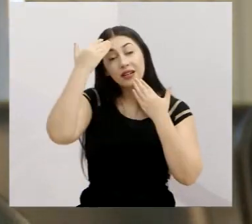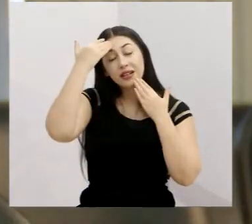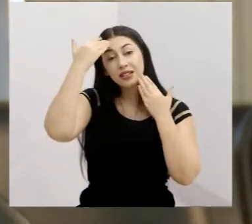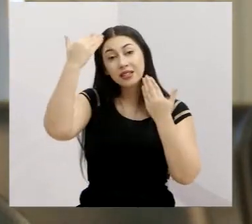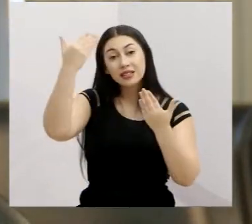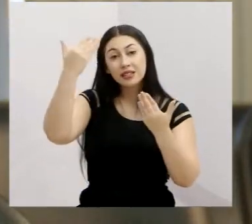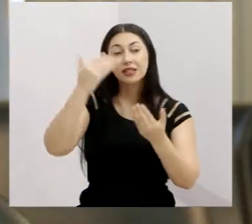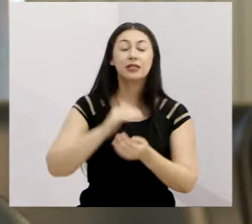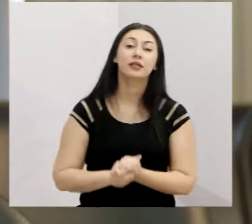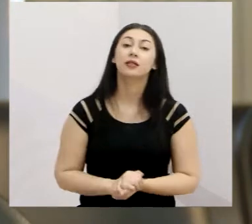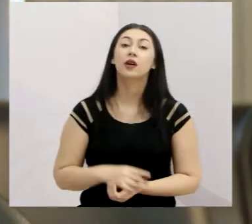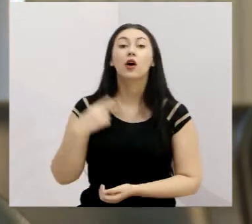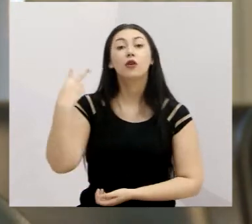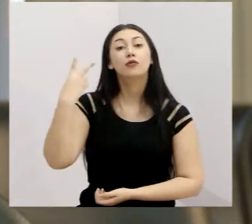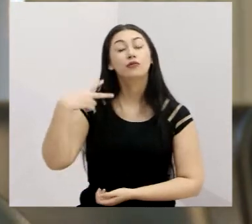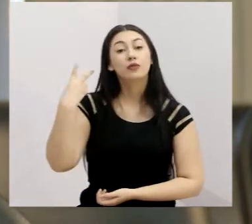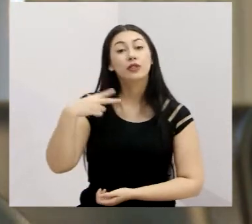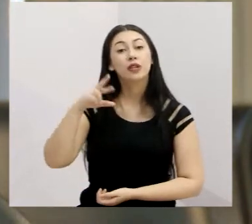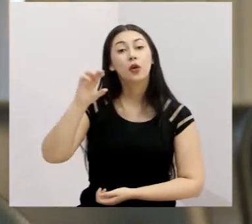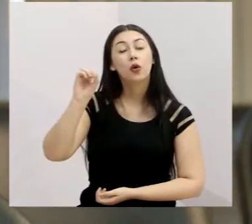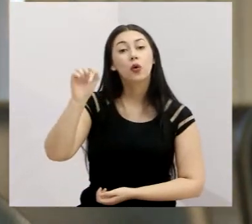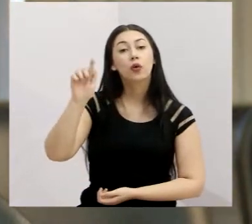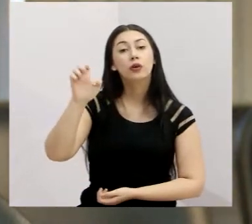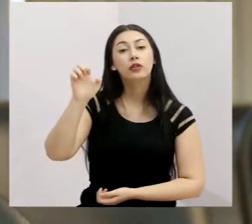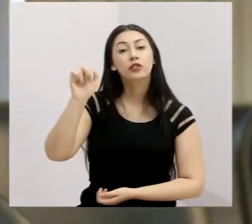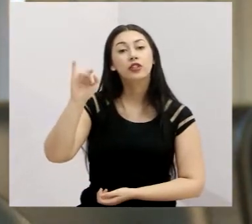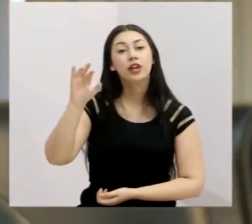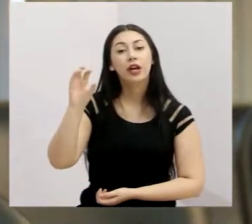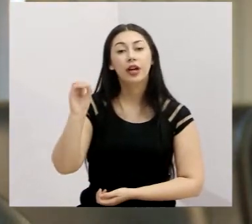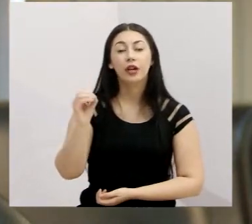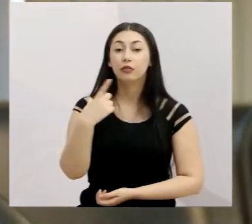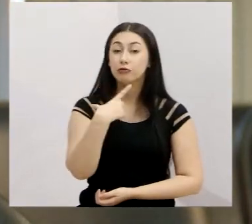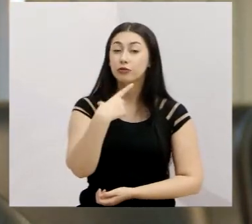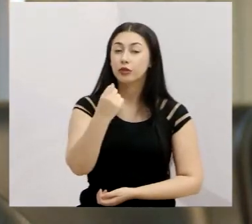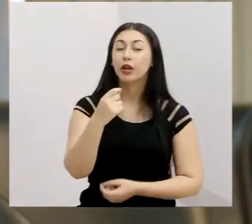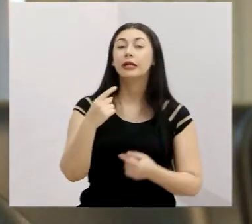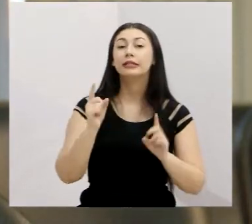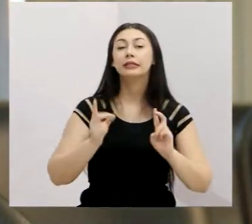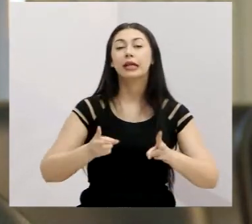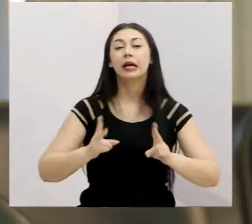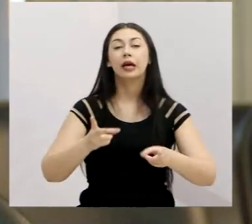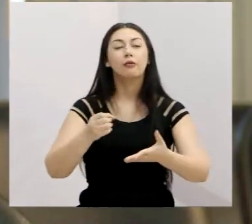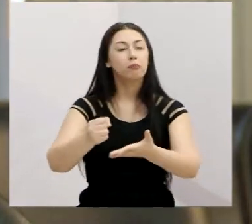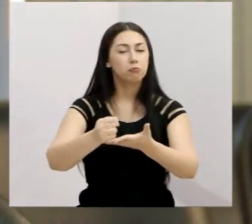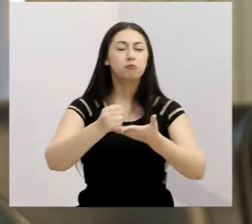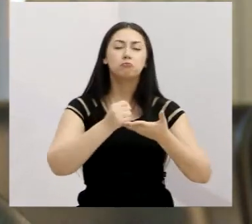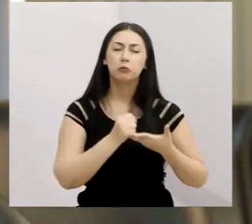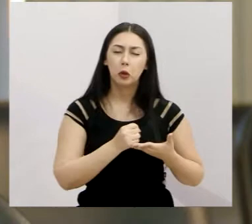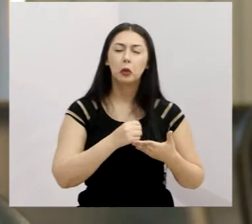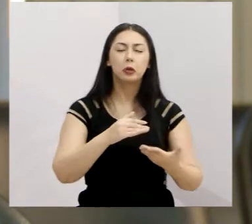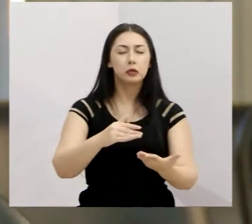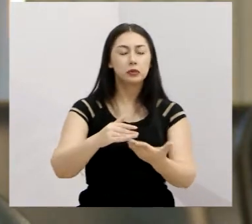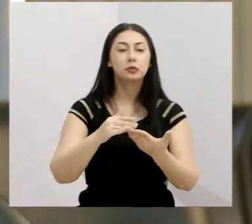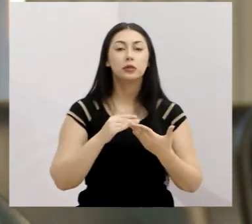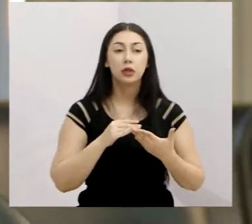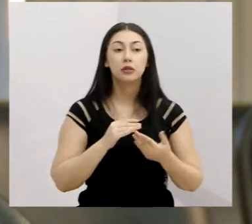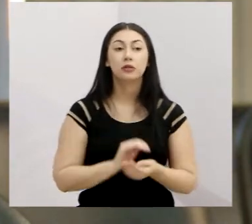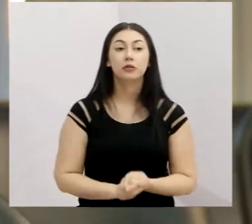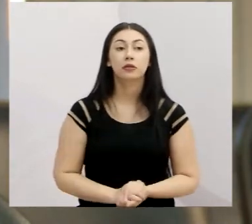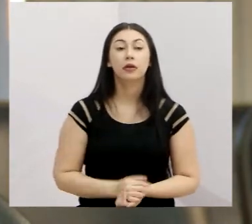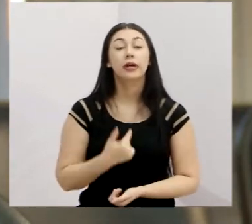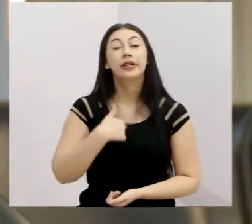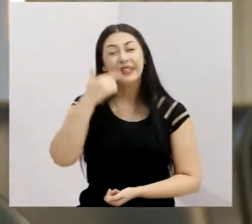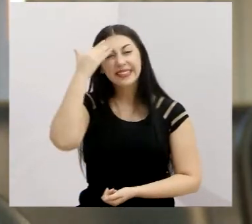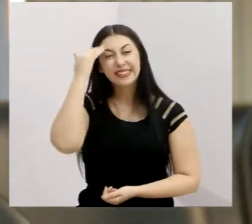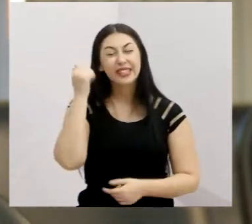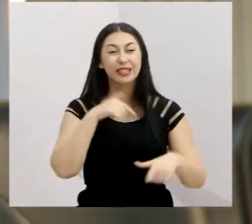agradecendo né ah o vereador Rogério Timóteo tem nos dado um apoio que tem nos dado a força nesse trabalho e eu